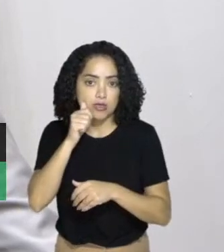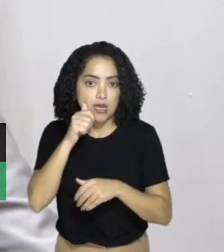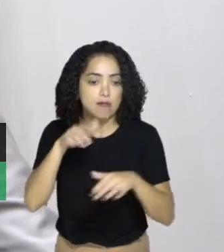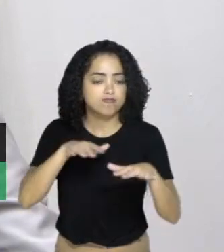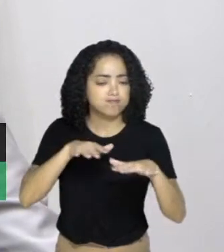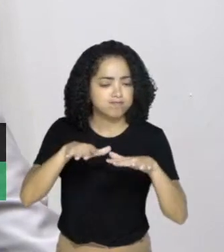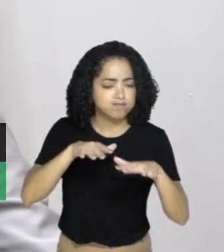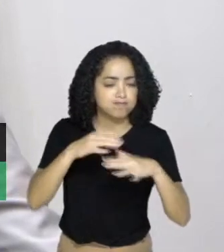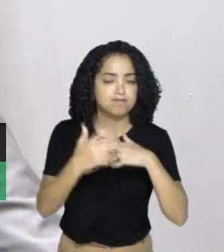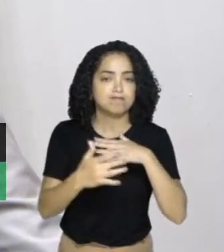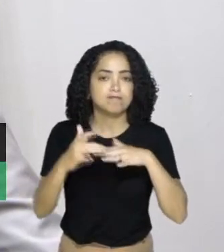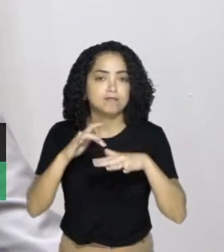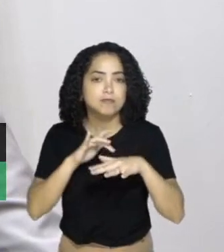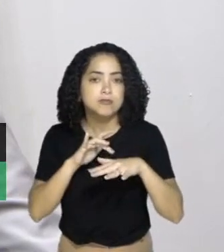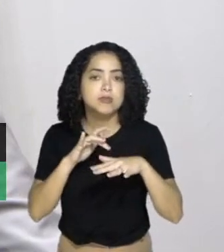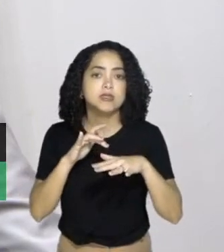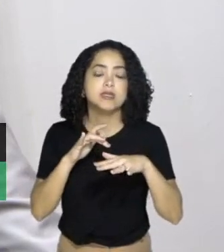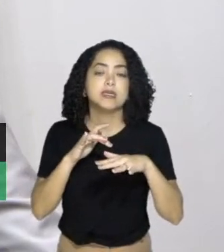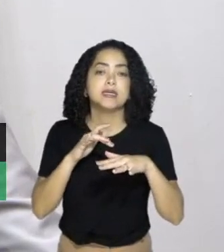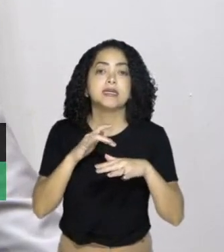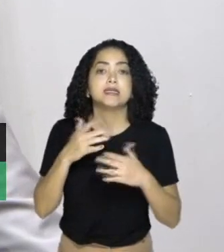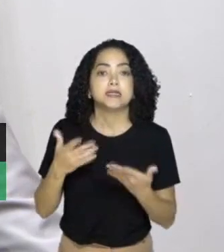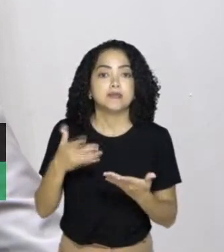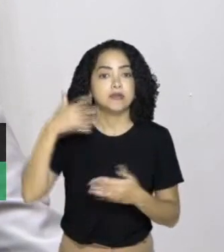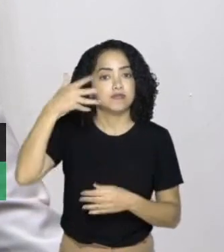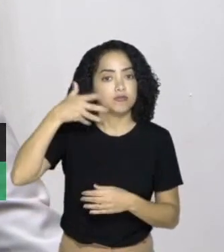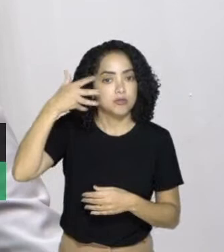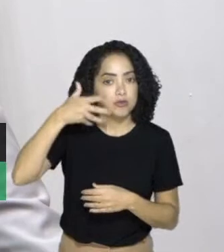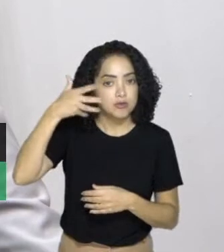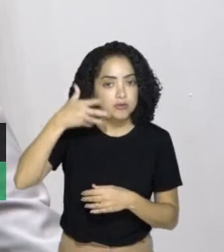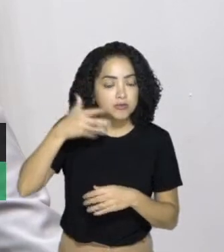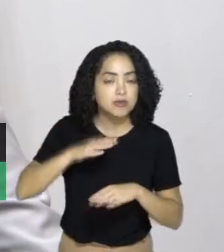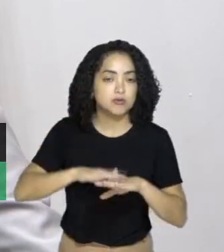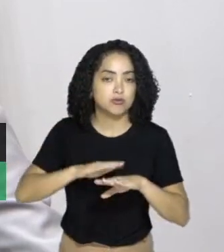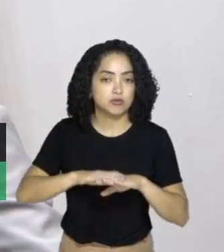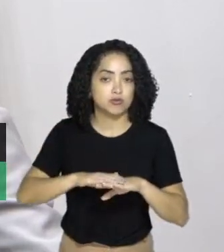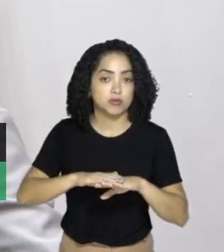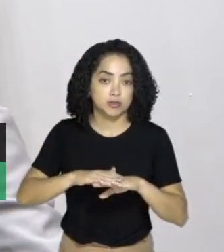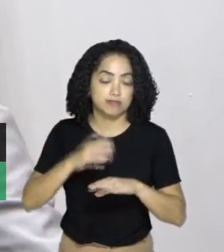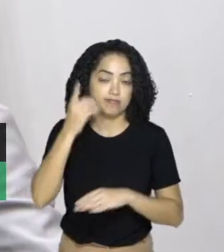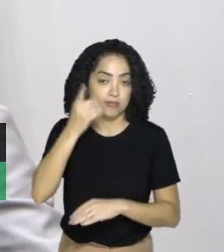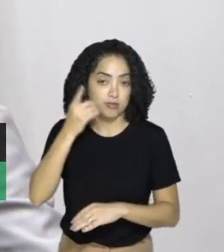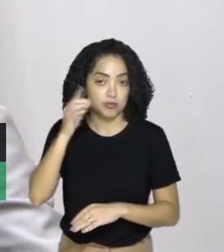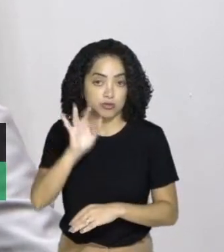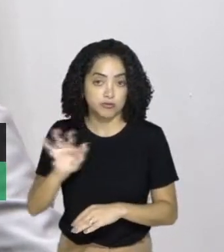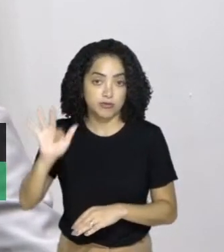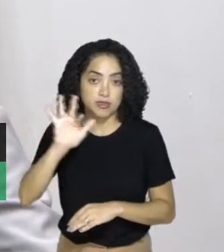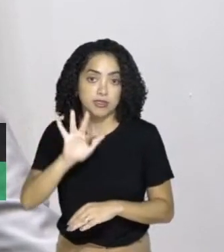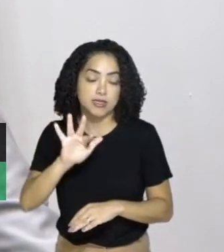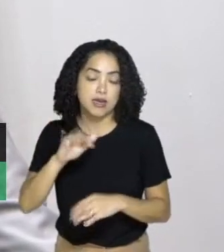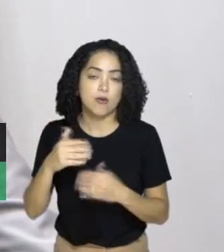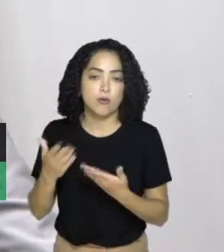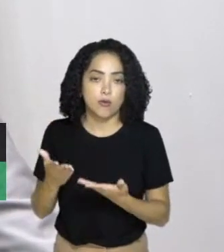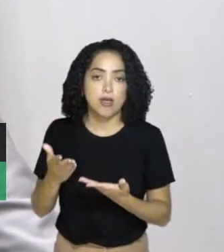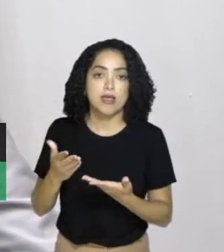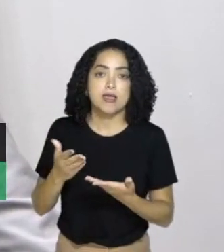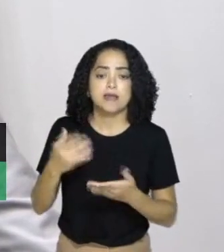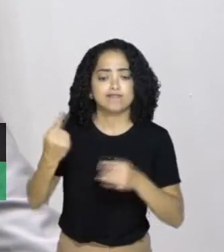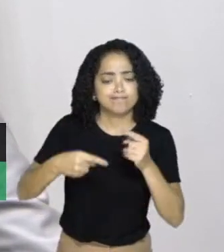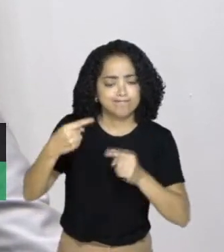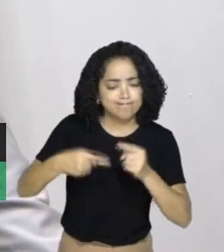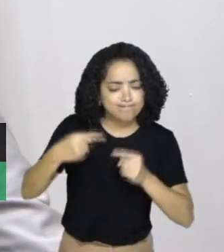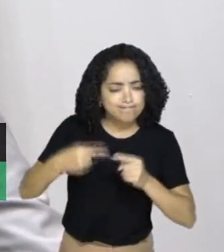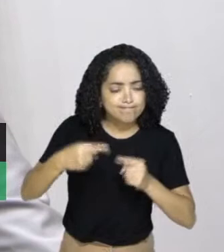redes sociais devido ao pronunciamento de um deputado federal. e aquilo se tornou uma grande discussão.